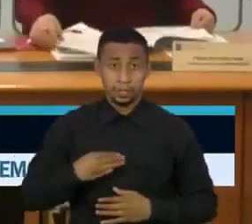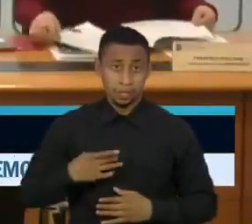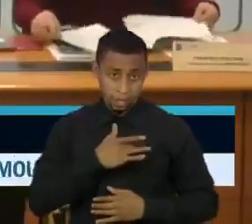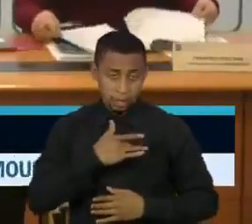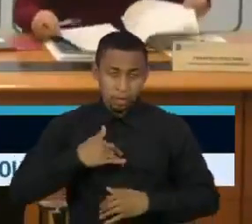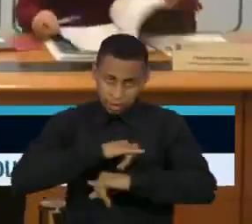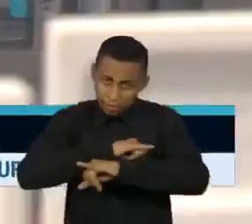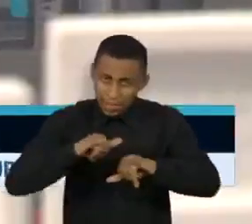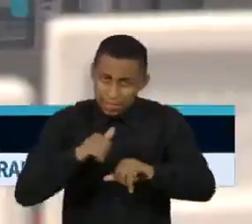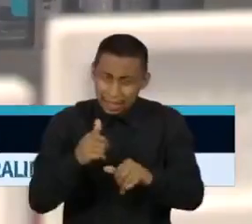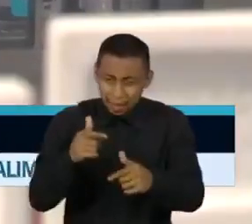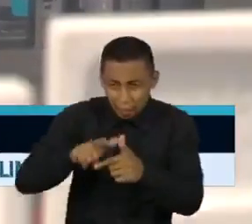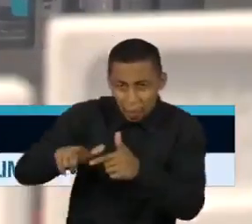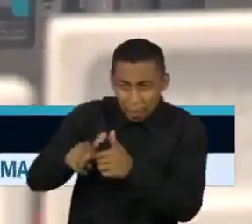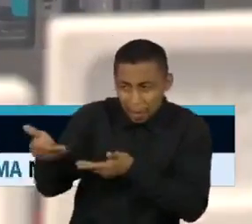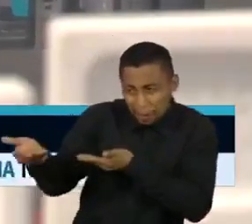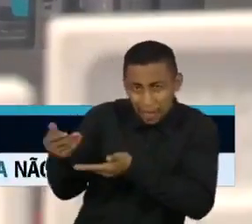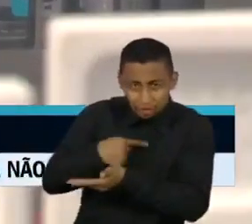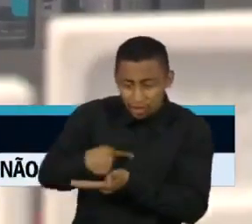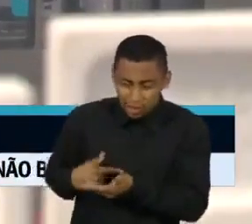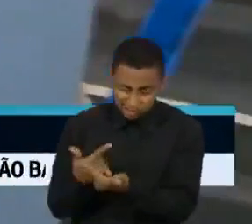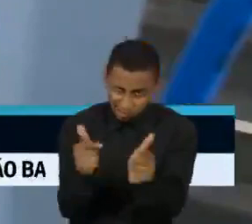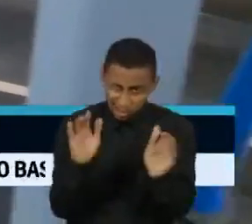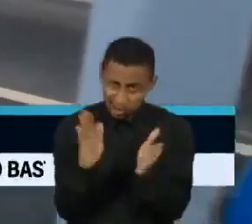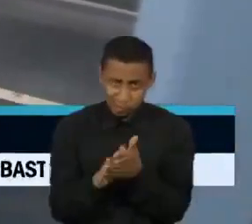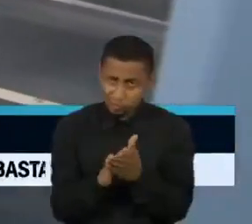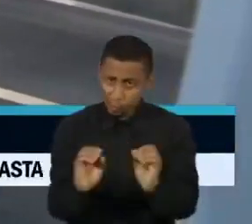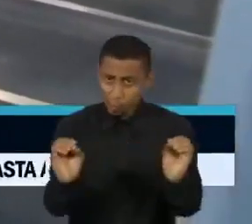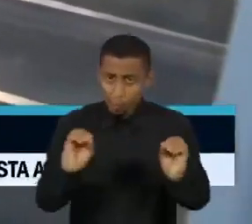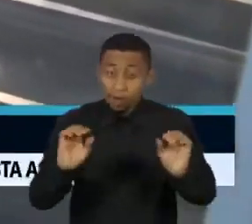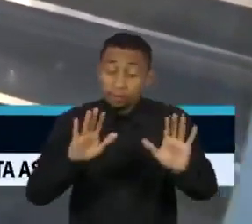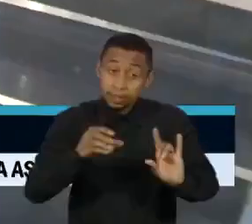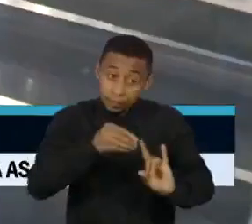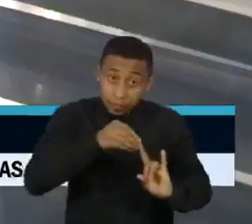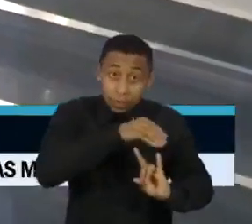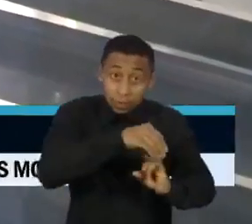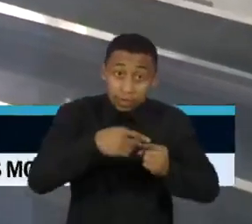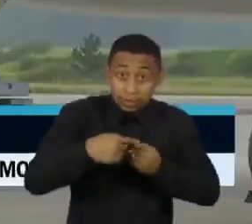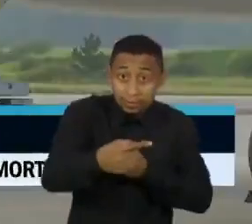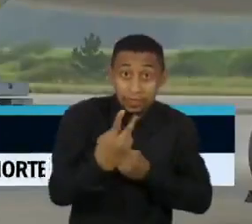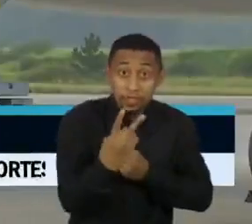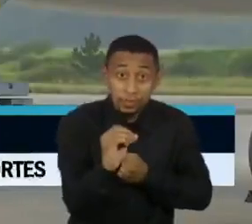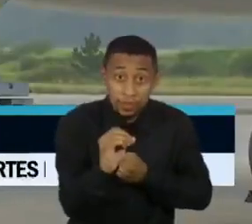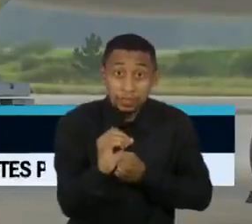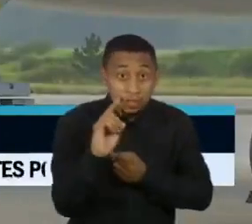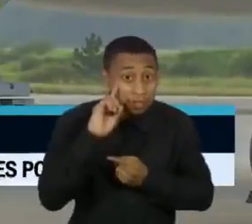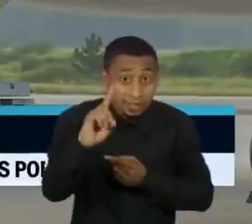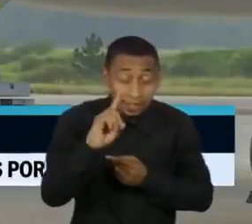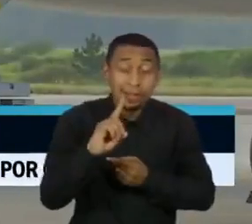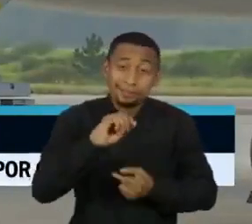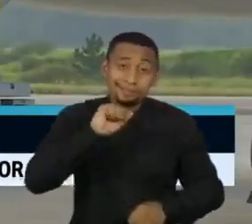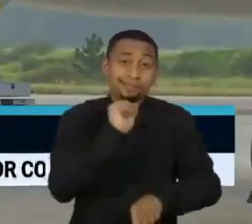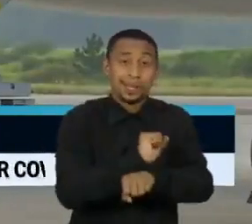o governo chinês. No caso da Fiocruz, a produção deve ser interrompida no dia 20, mas a